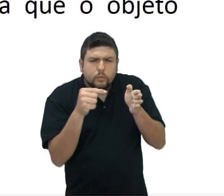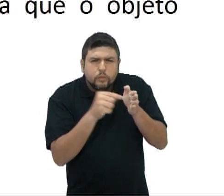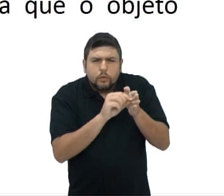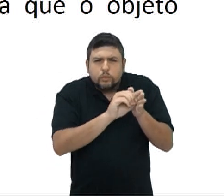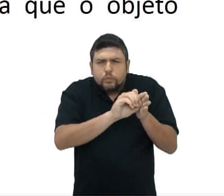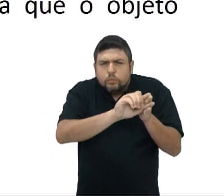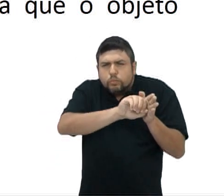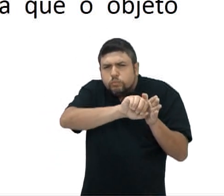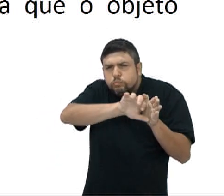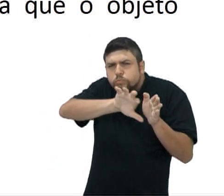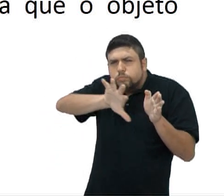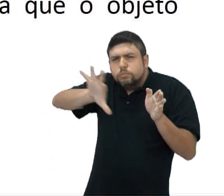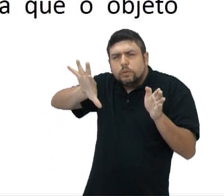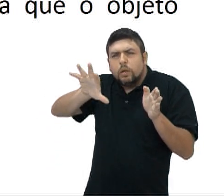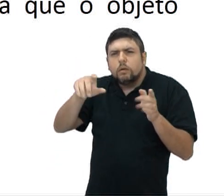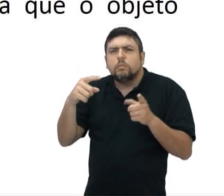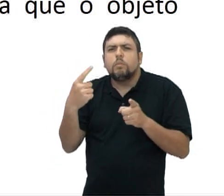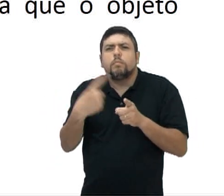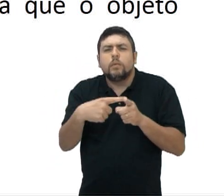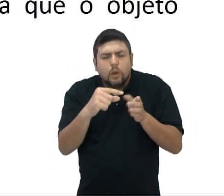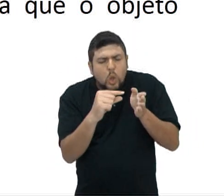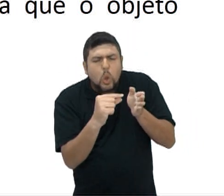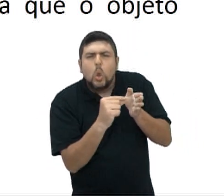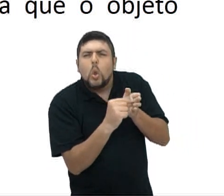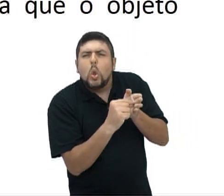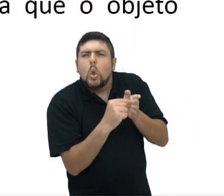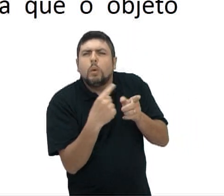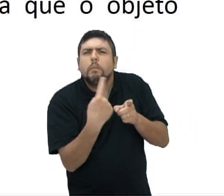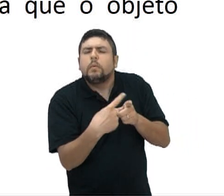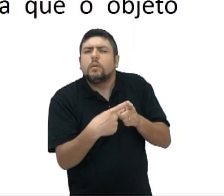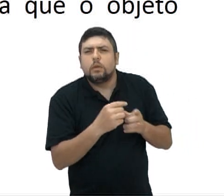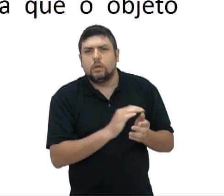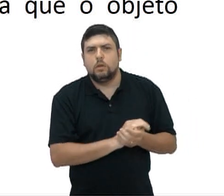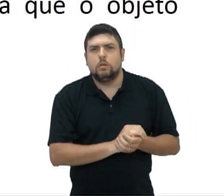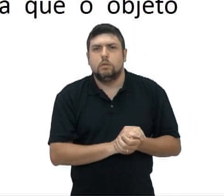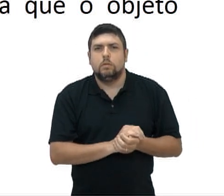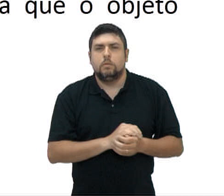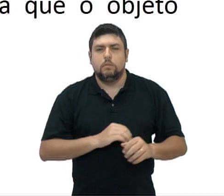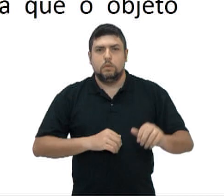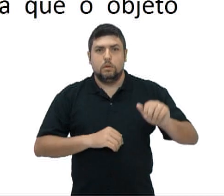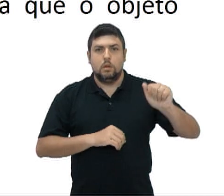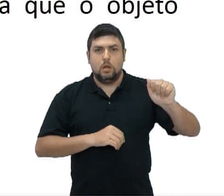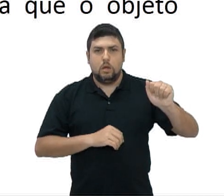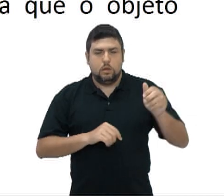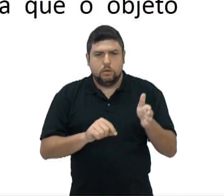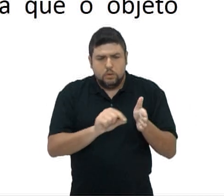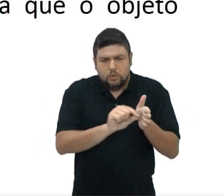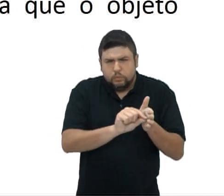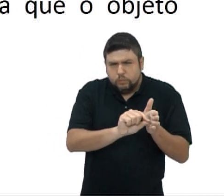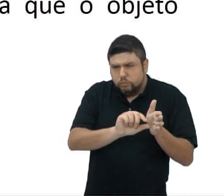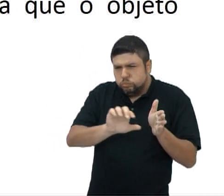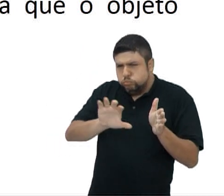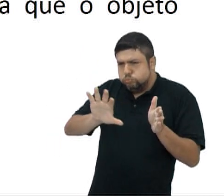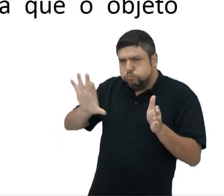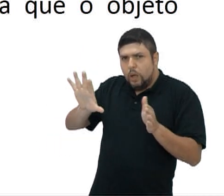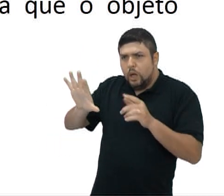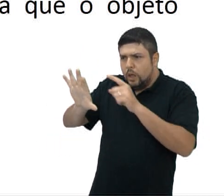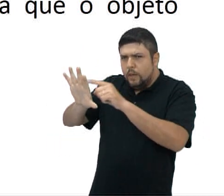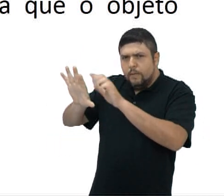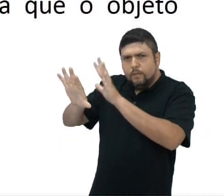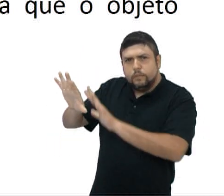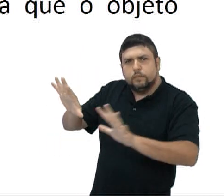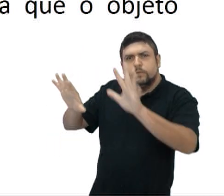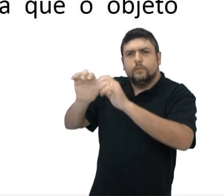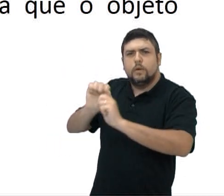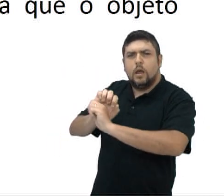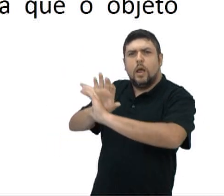da luminosidade? Alternativa A, para direcionar o feixe de luz, deixando a imagem nítida e eliminar